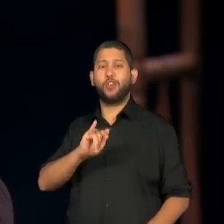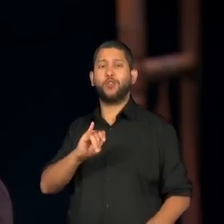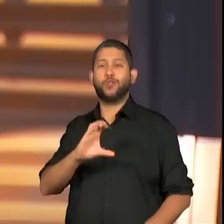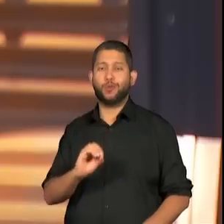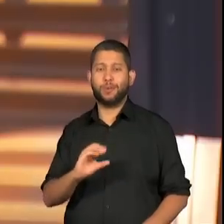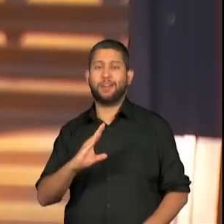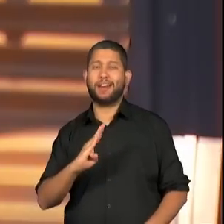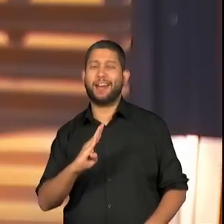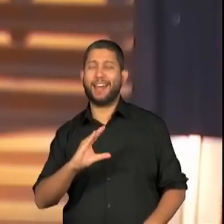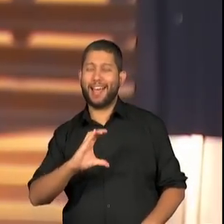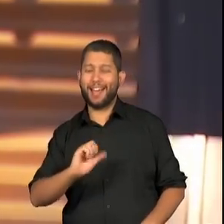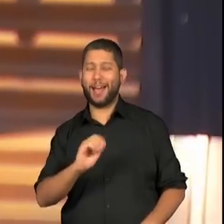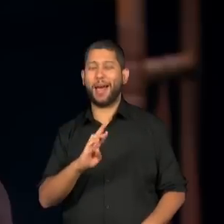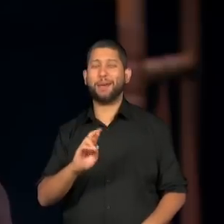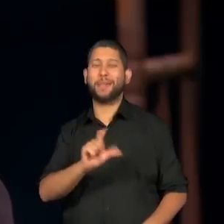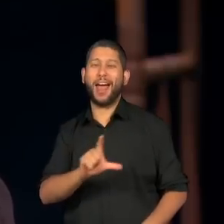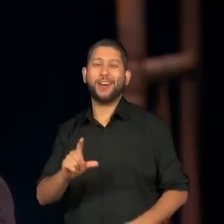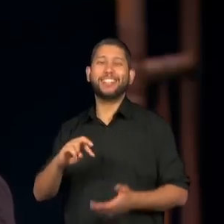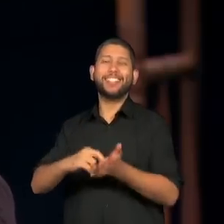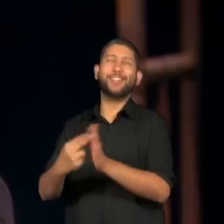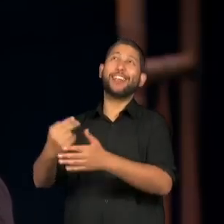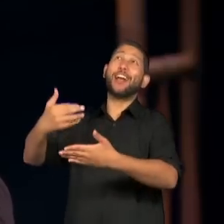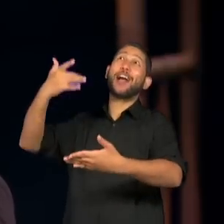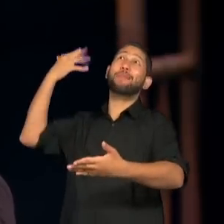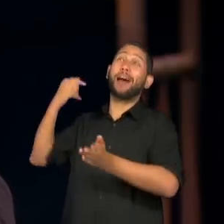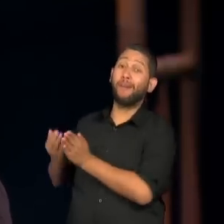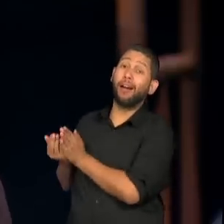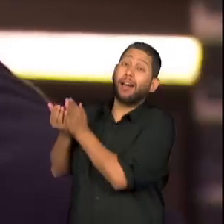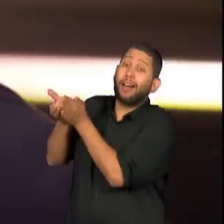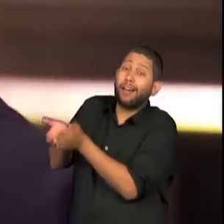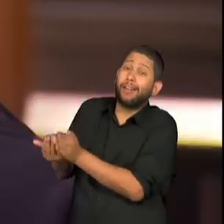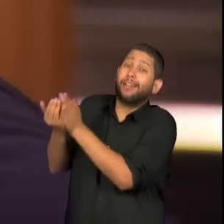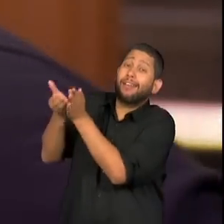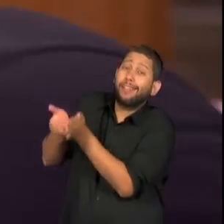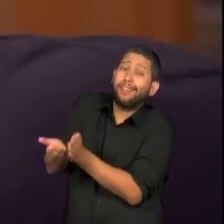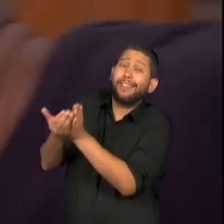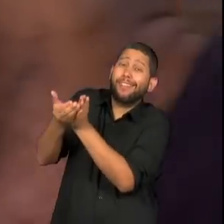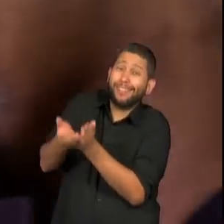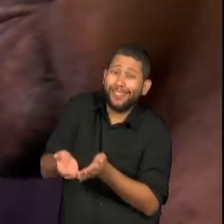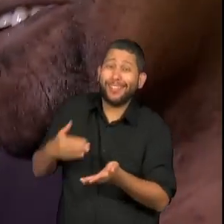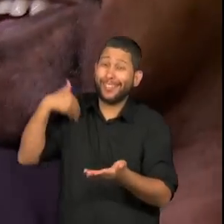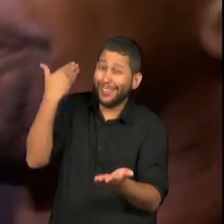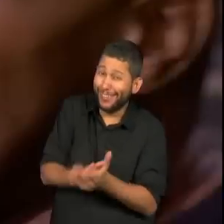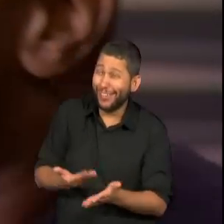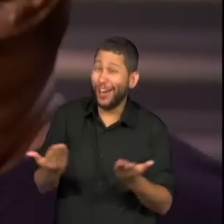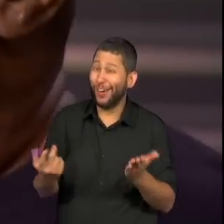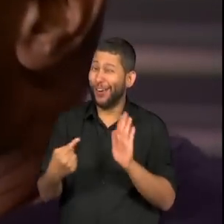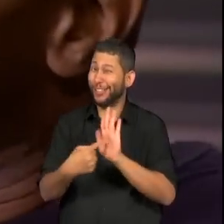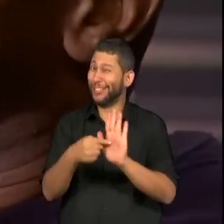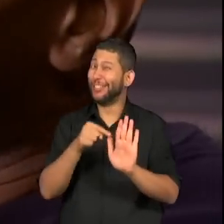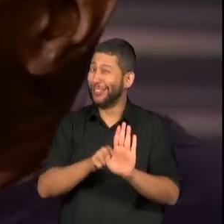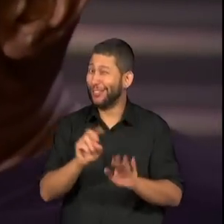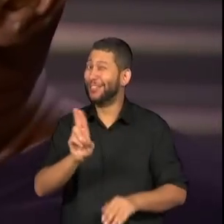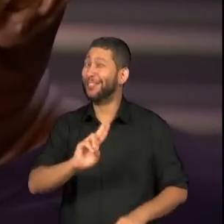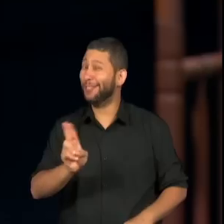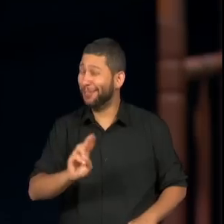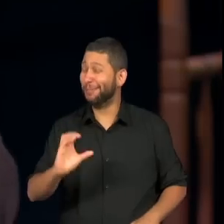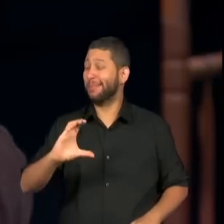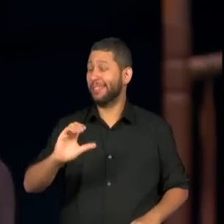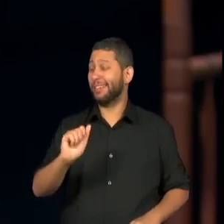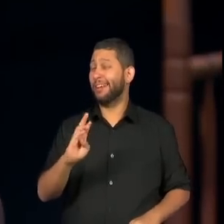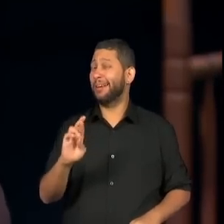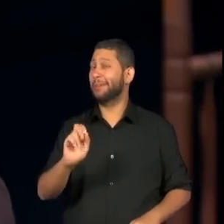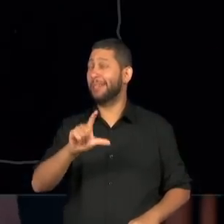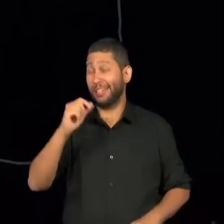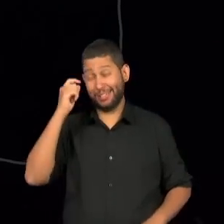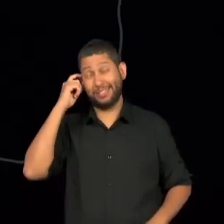Desde os tempos de Cabral. Desde os tempos de Cabral. Que nome, né? Que